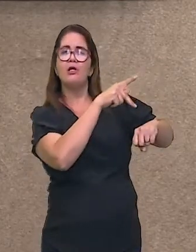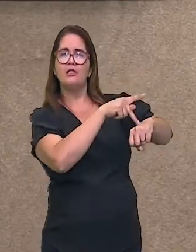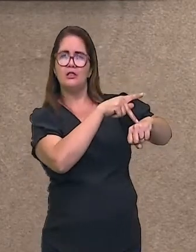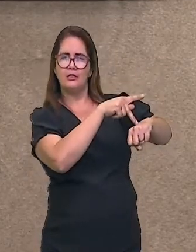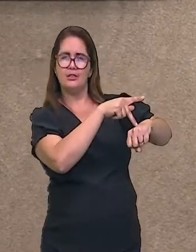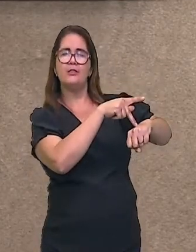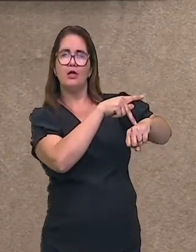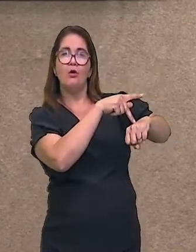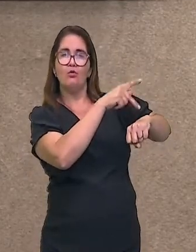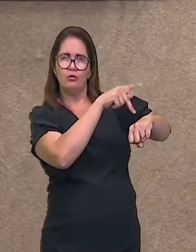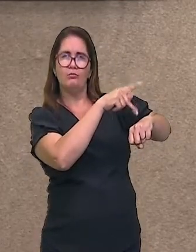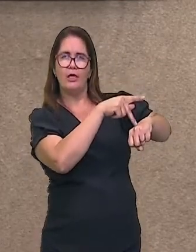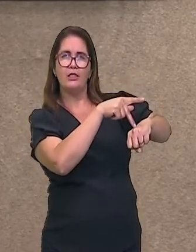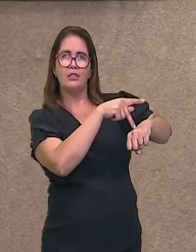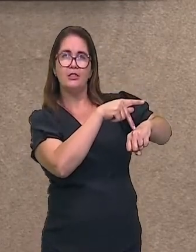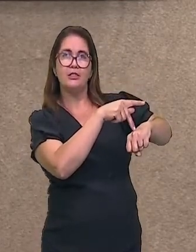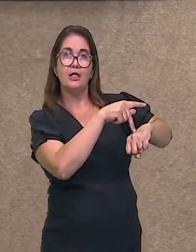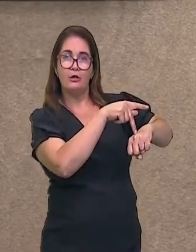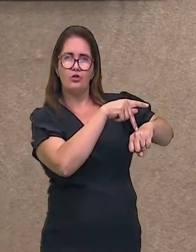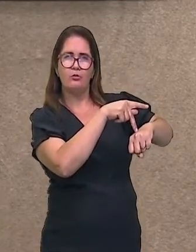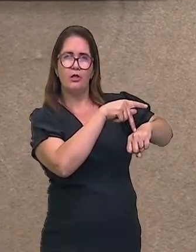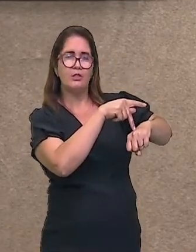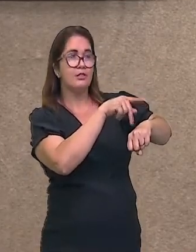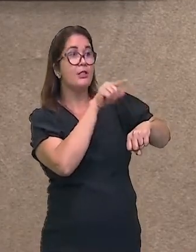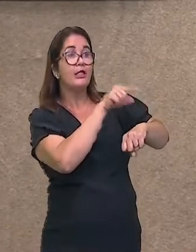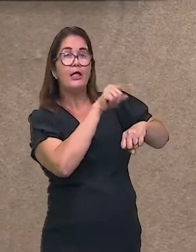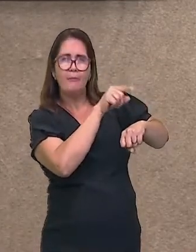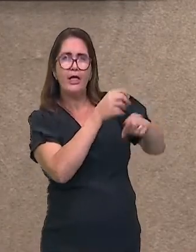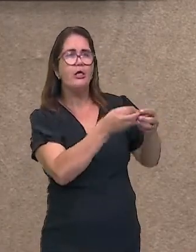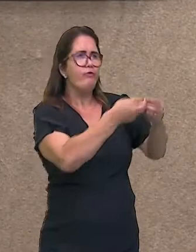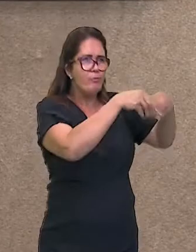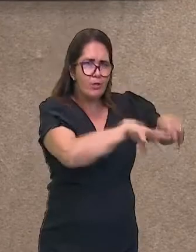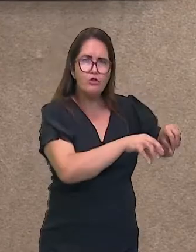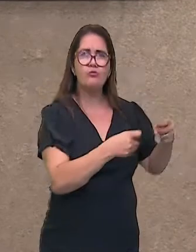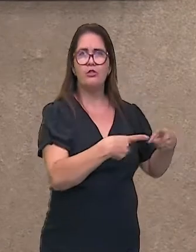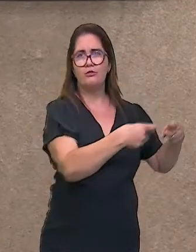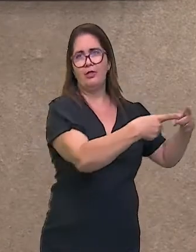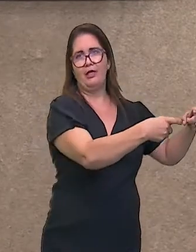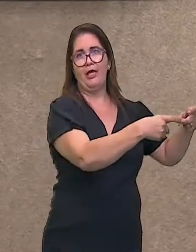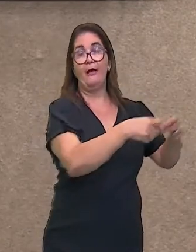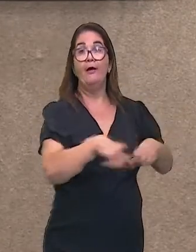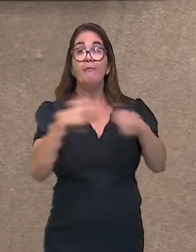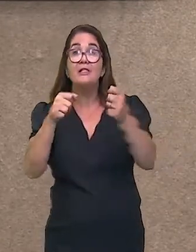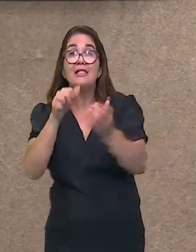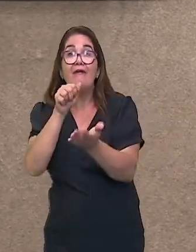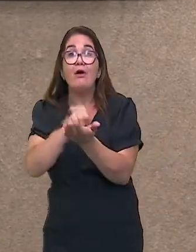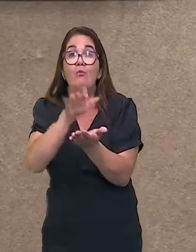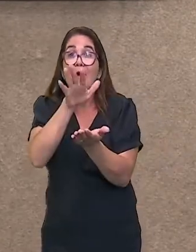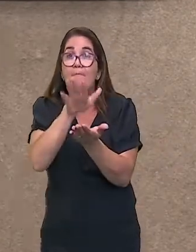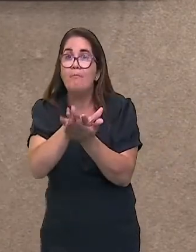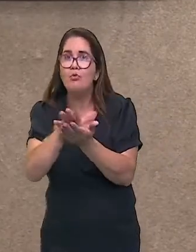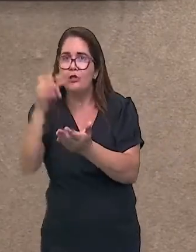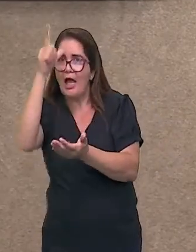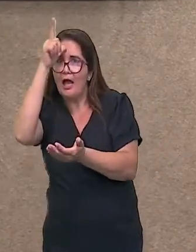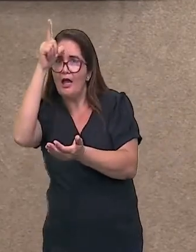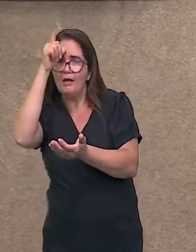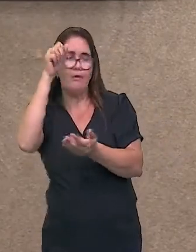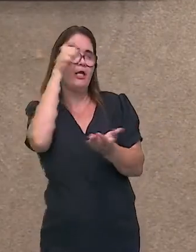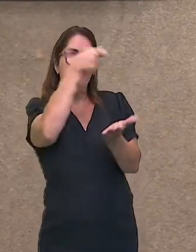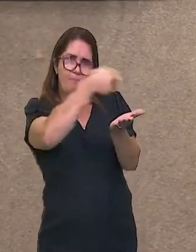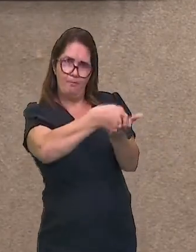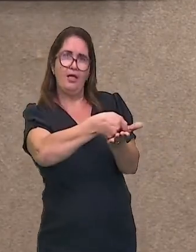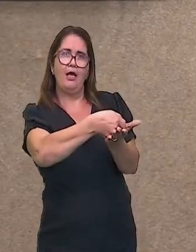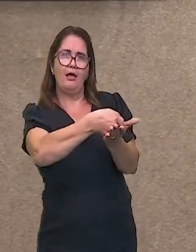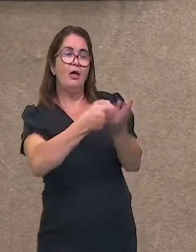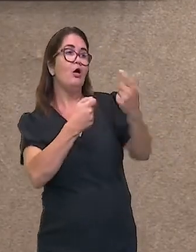colônias ultramarinas, que tem a ver com aquele mapa que nós vimos anteriormente da África e